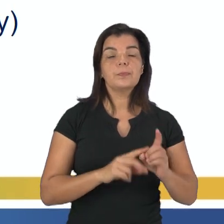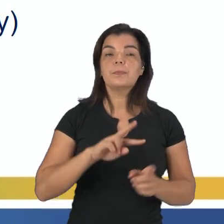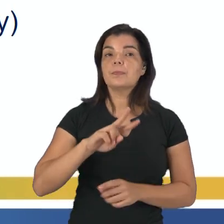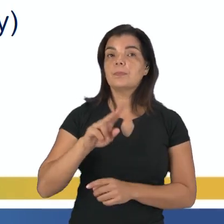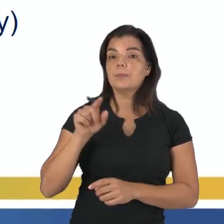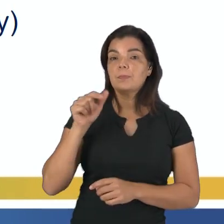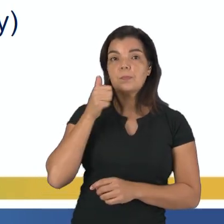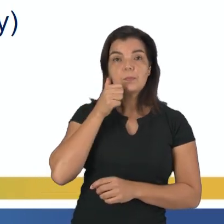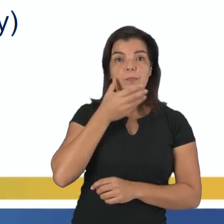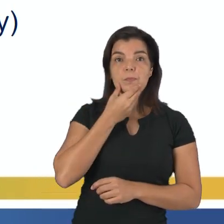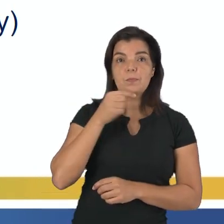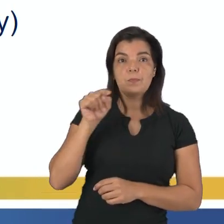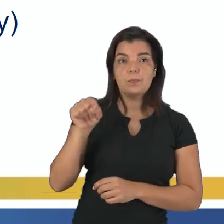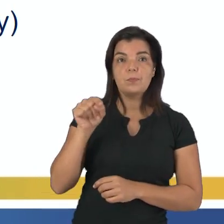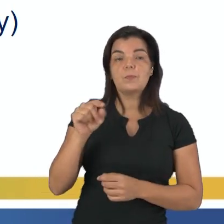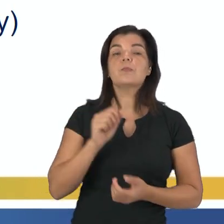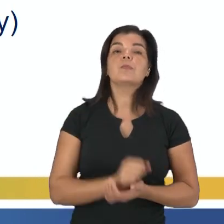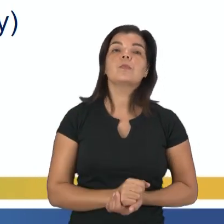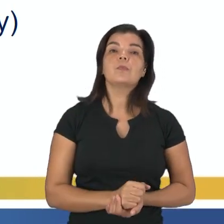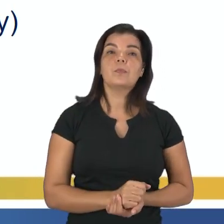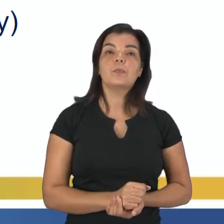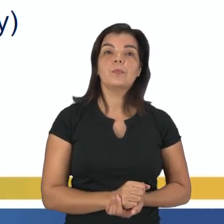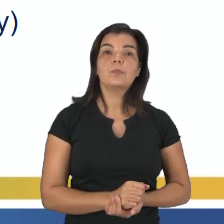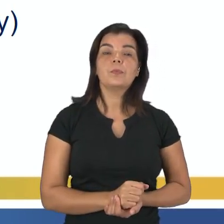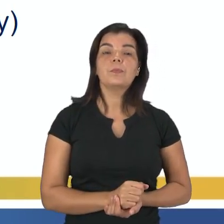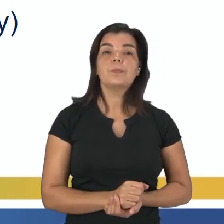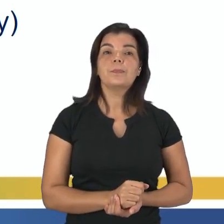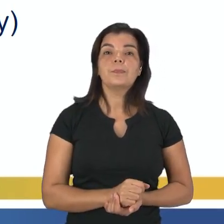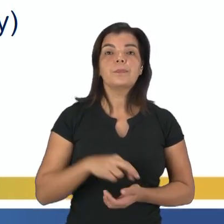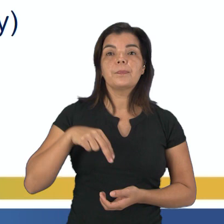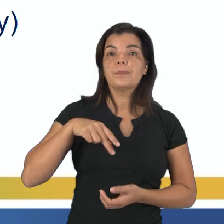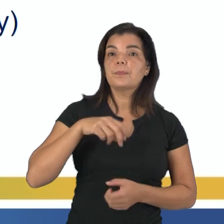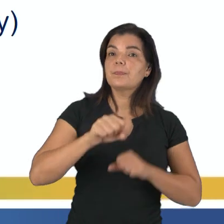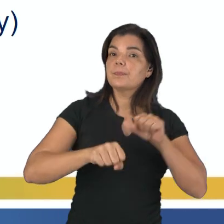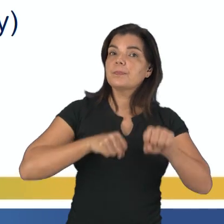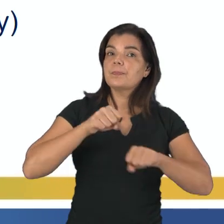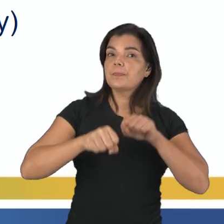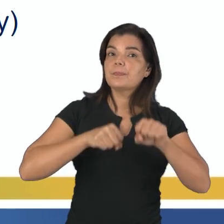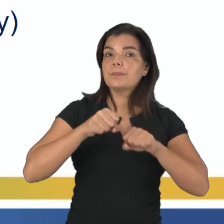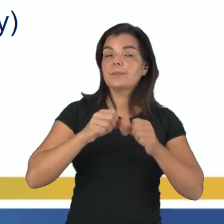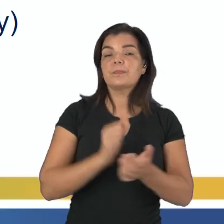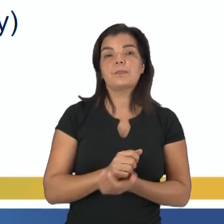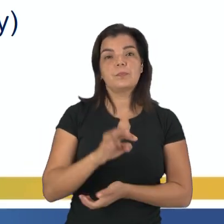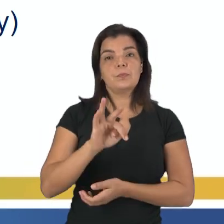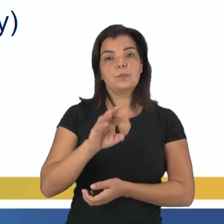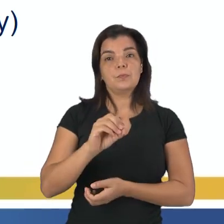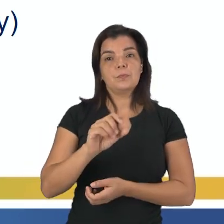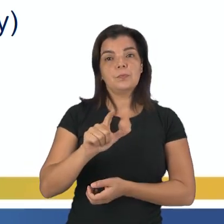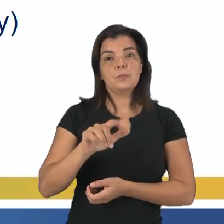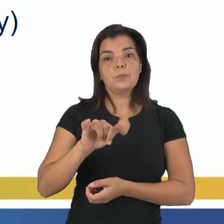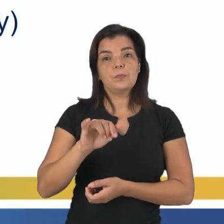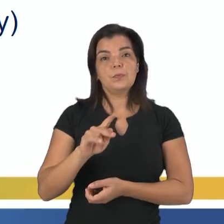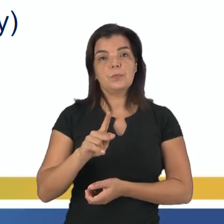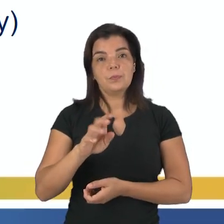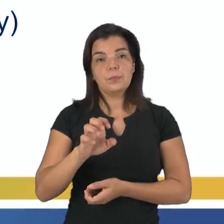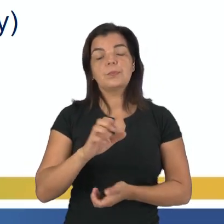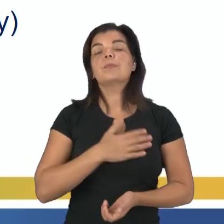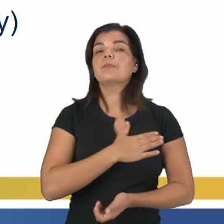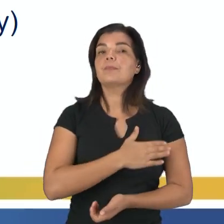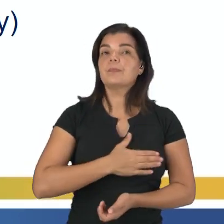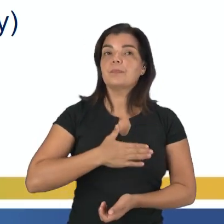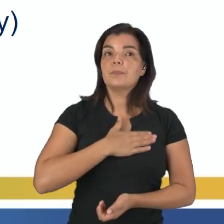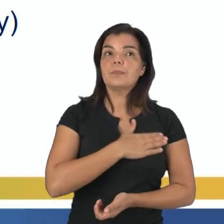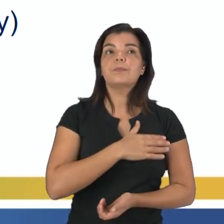letra D, he, to ride a bike, ele, andar de bicicleta, e o verbo novamente é o verbo to like, o verbo